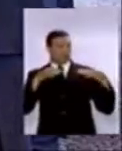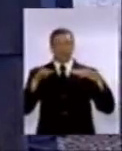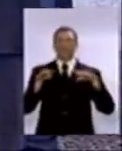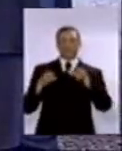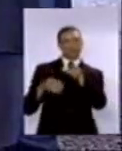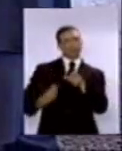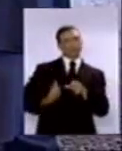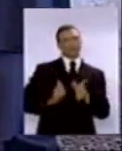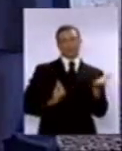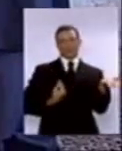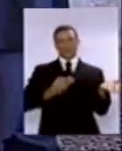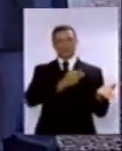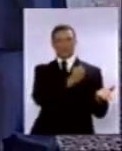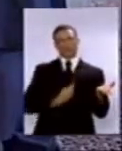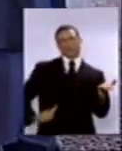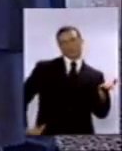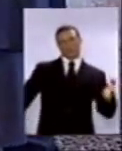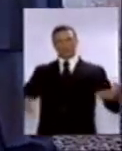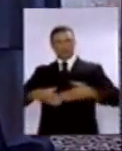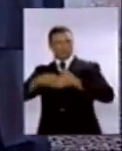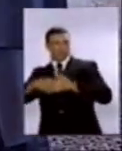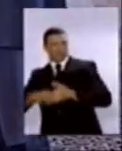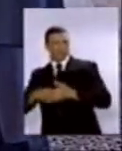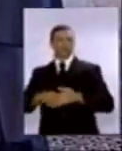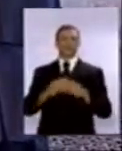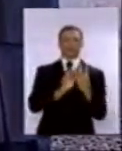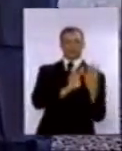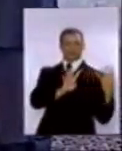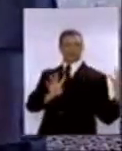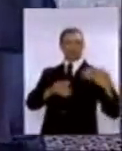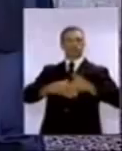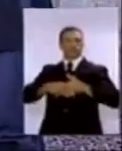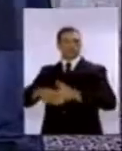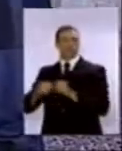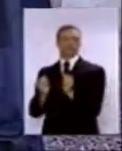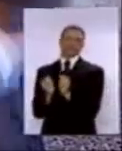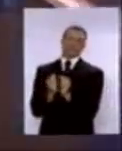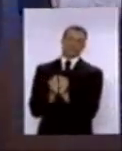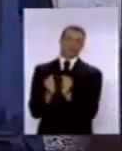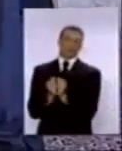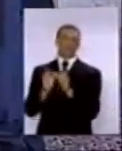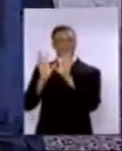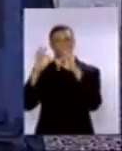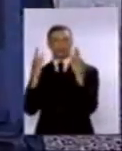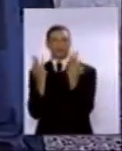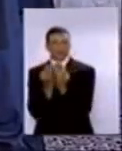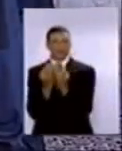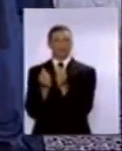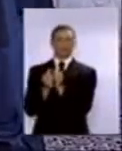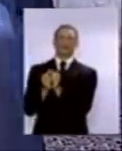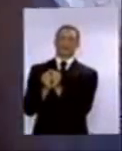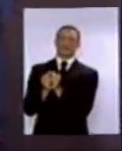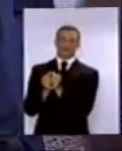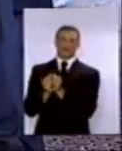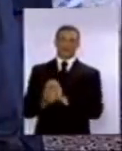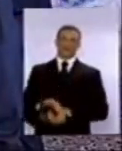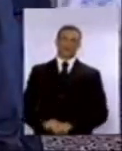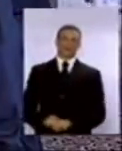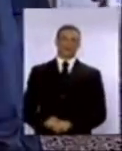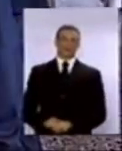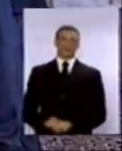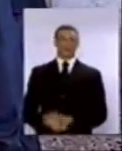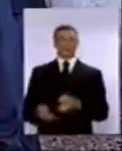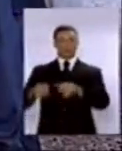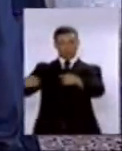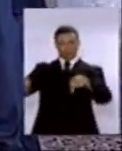aposentado do supremo tribunal federal sempre acompanhados portanto os familiares o